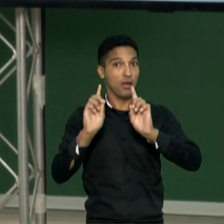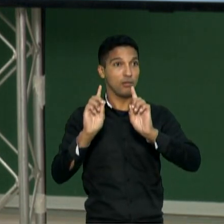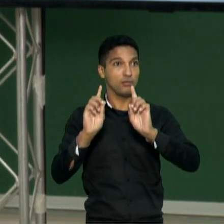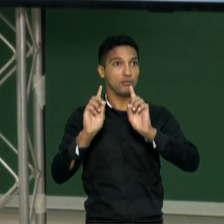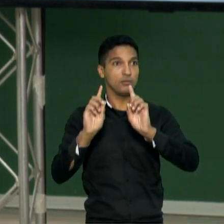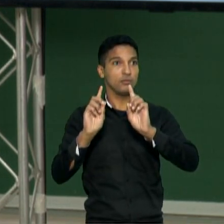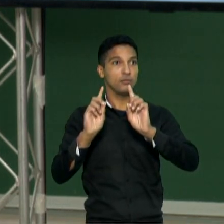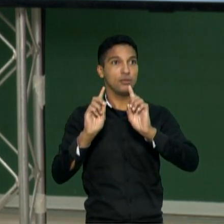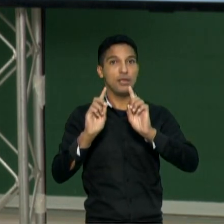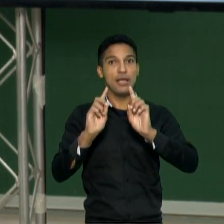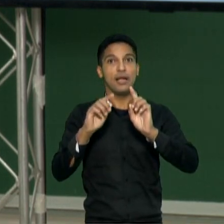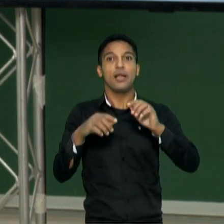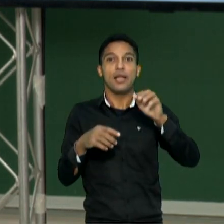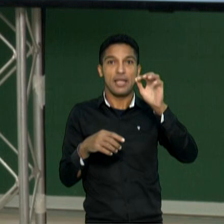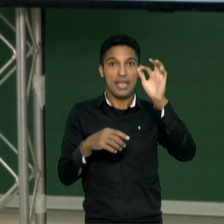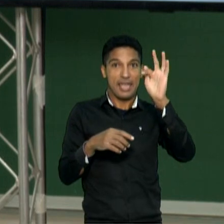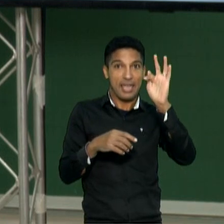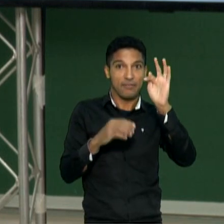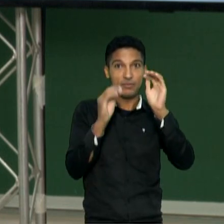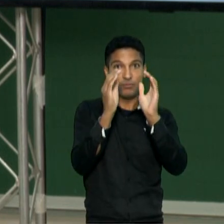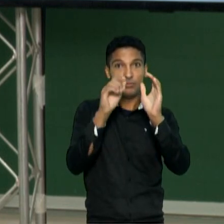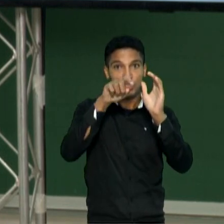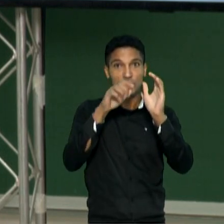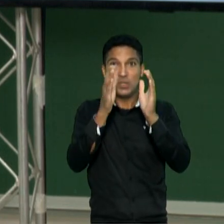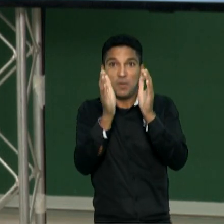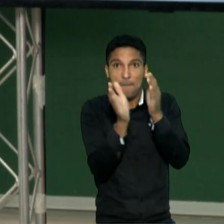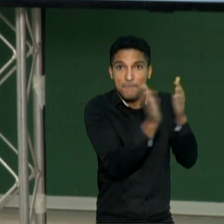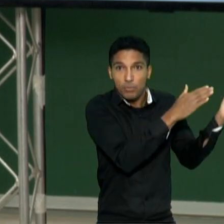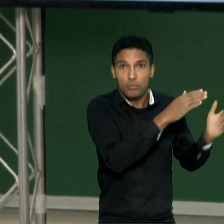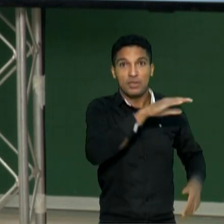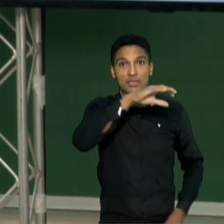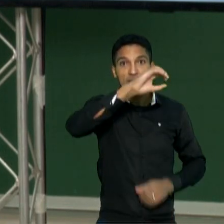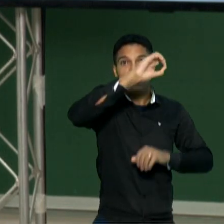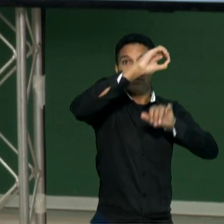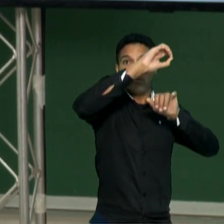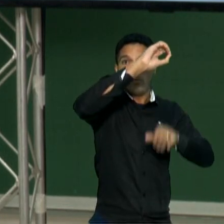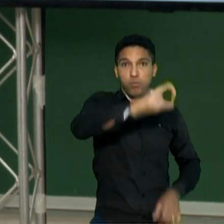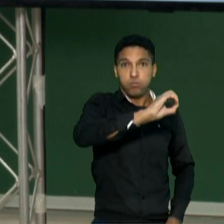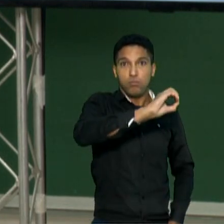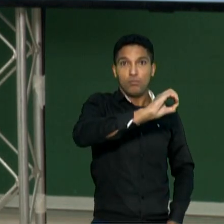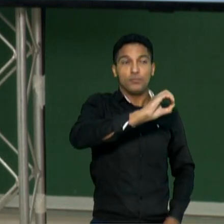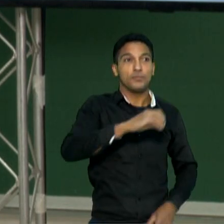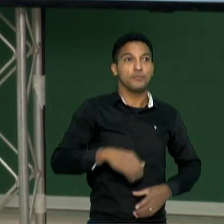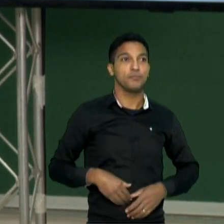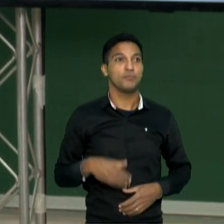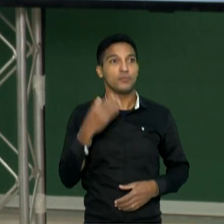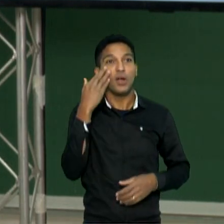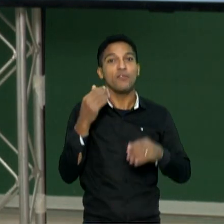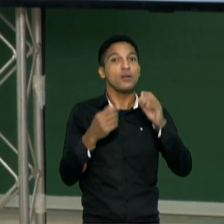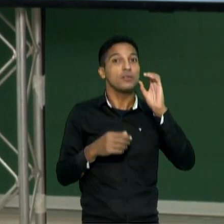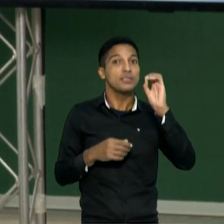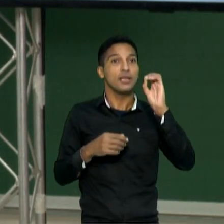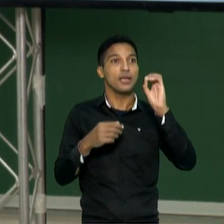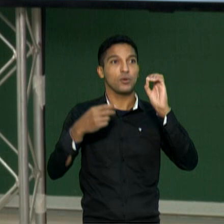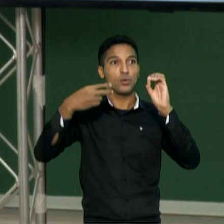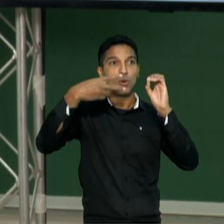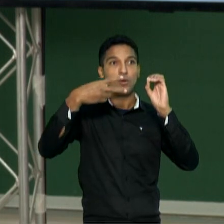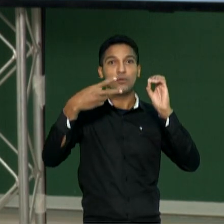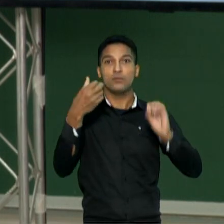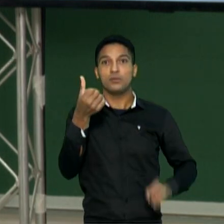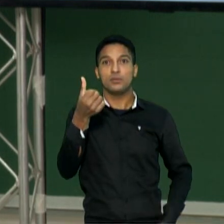membro da igualdade e colocar o zero. Beleza? Substituindo, então, isso por zero, nós temos zero igual a 6x mais